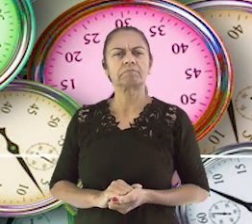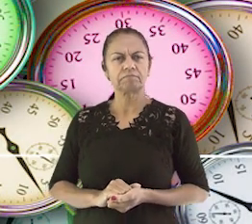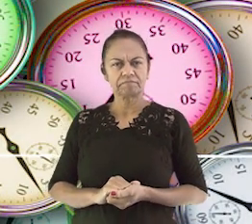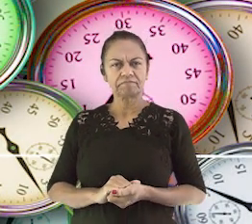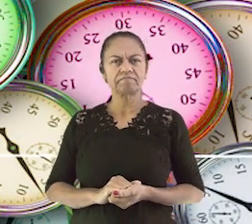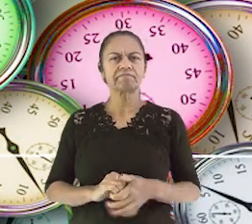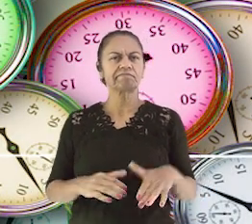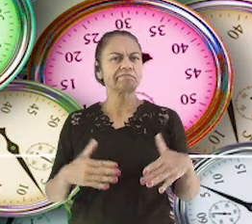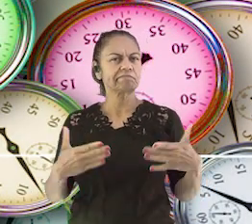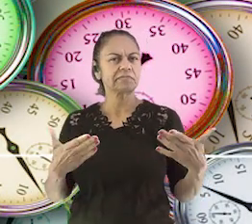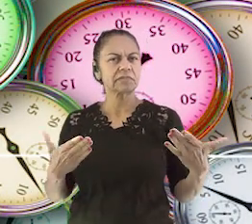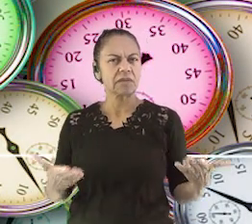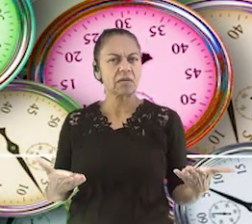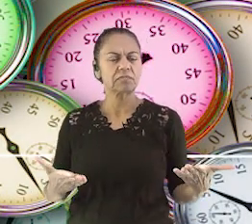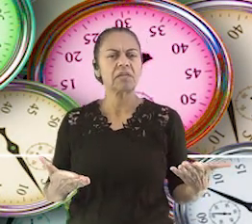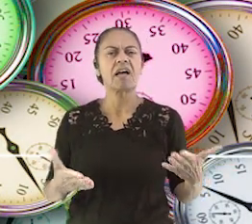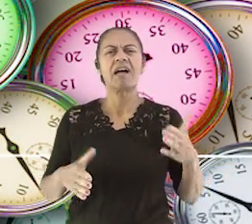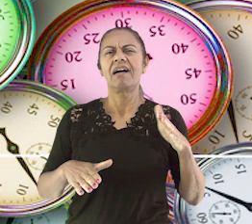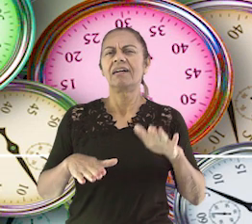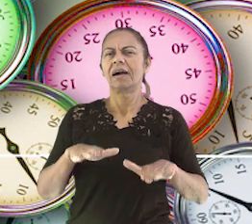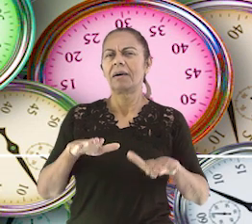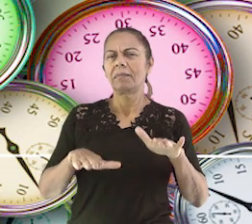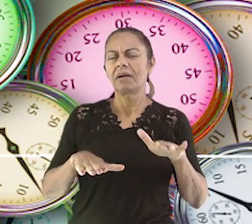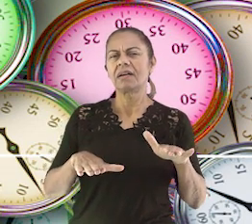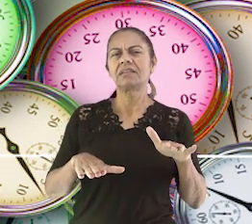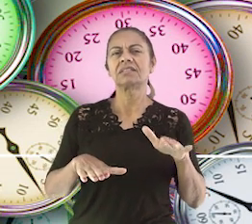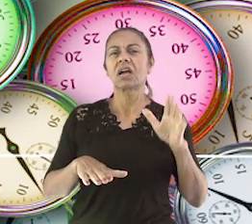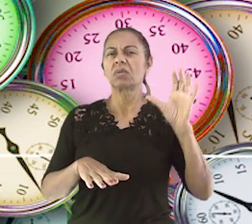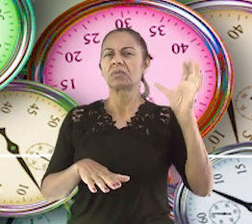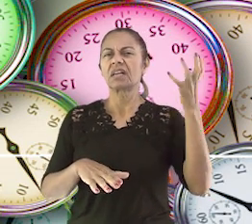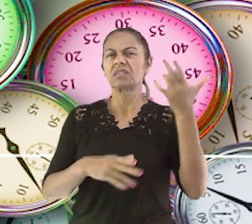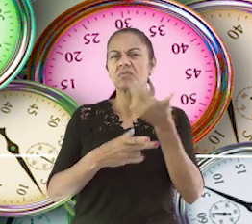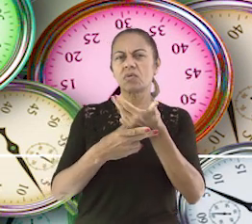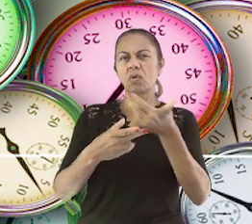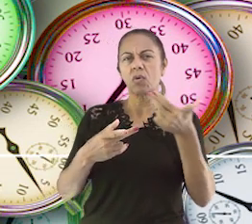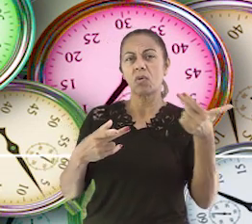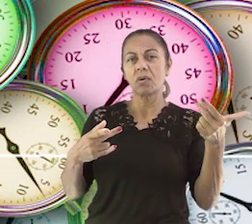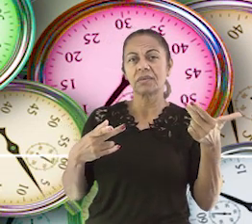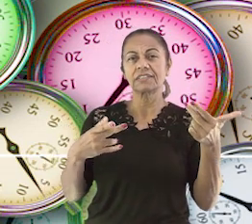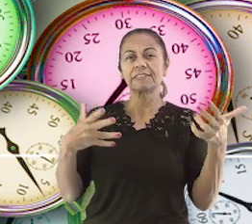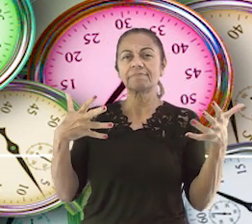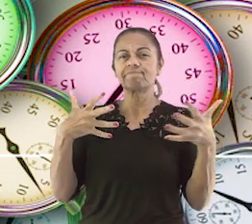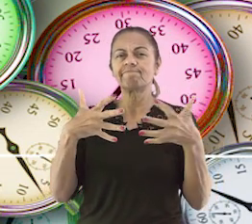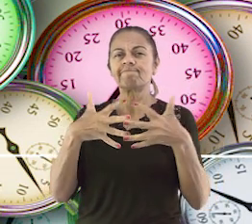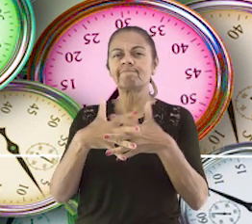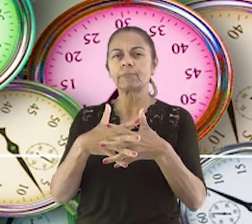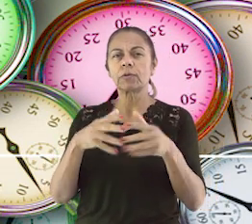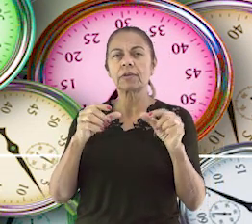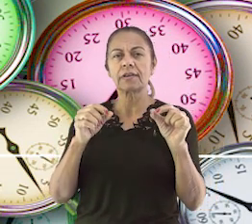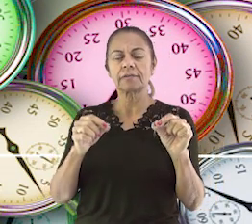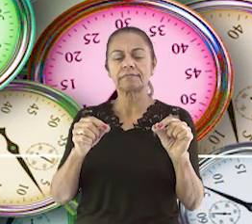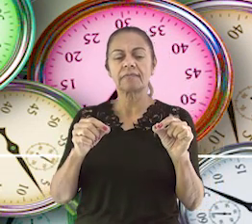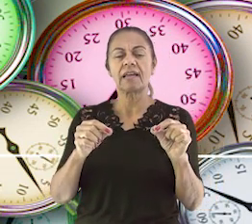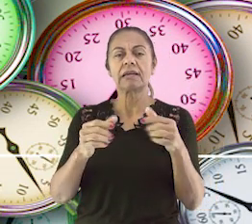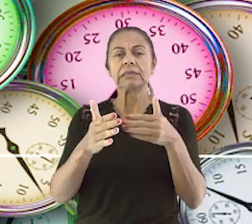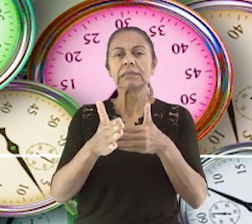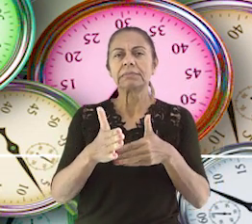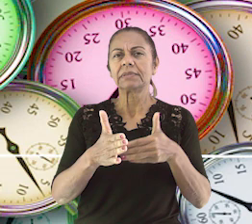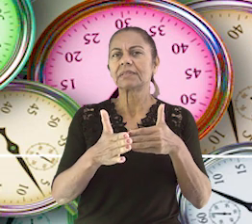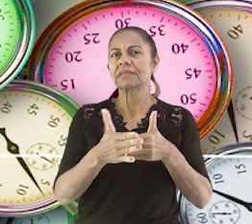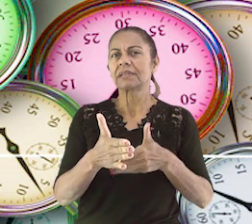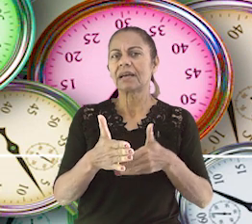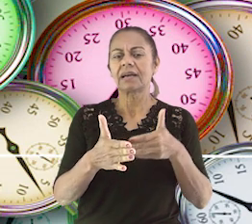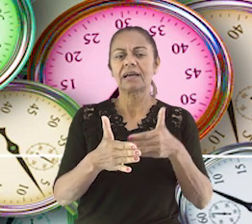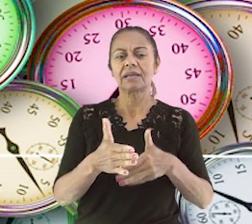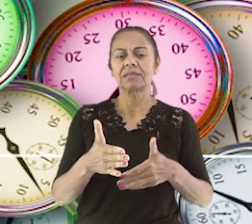Uma das coisas que nos impede de ficarmos animados e motivados para a realização de exercícios físicos